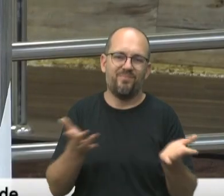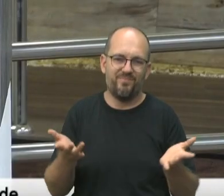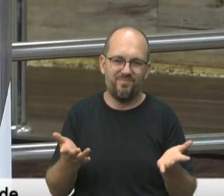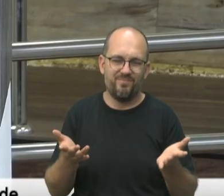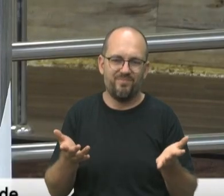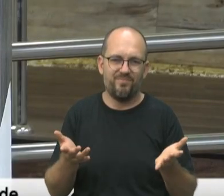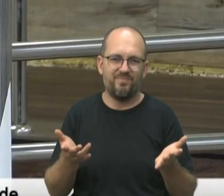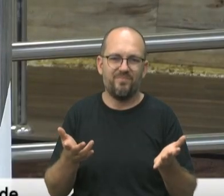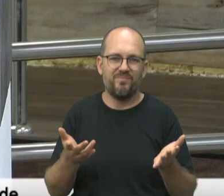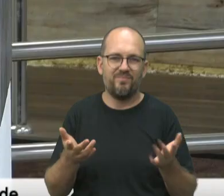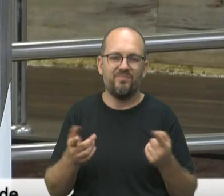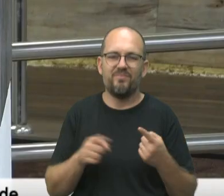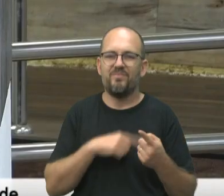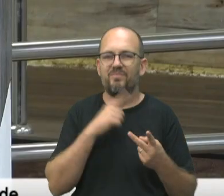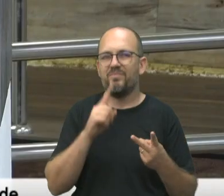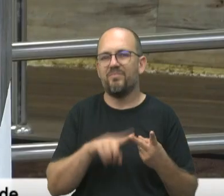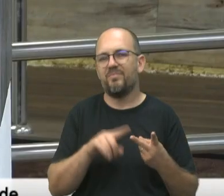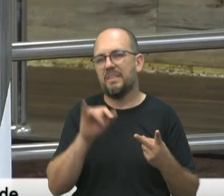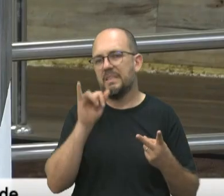sobre